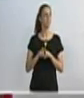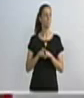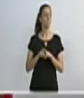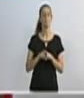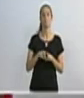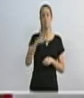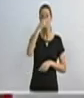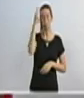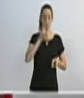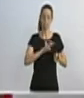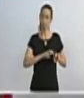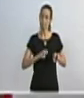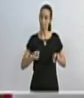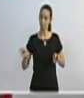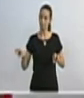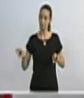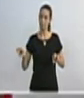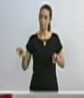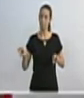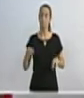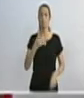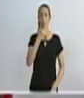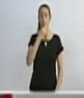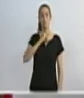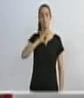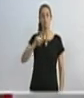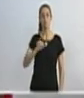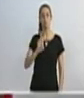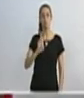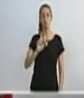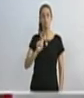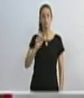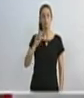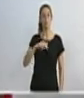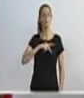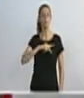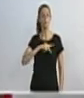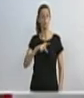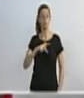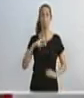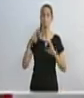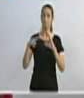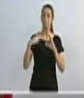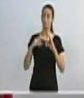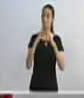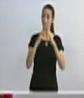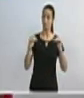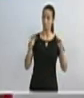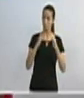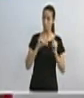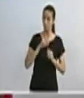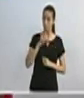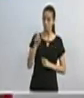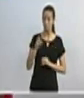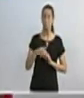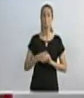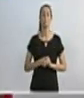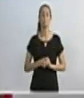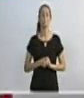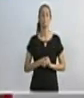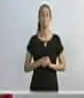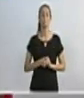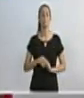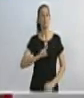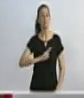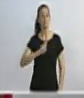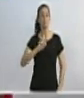componentes também da mesa, o Jean Pirola, presidente da Câmara Municipal de Brusque, o representante